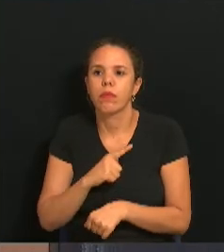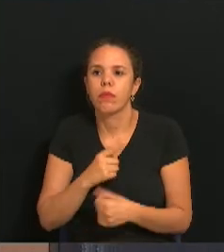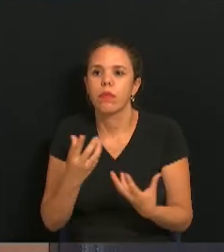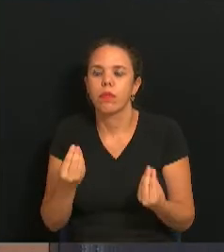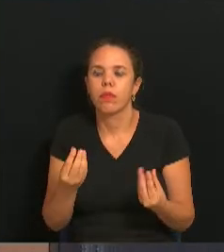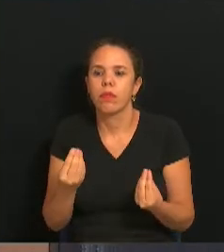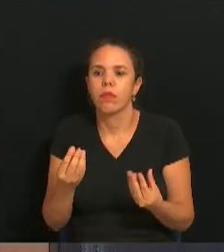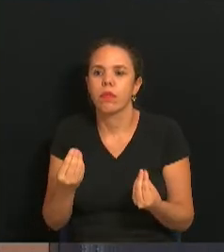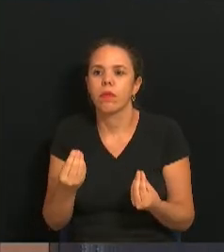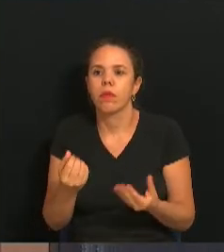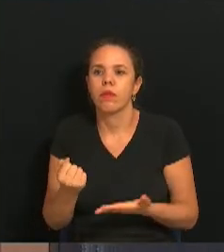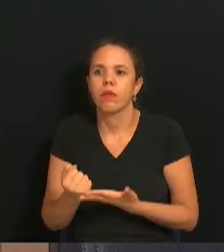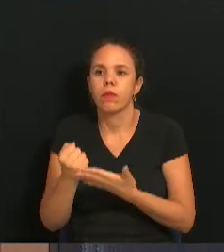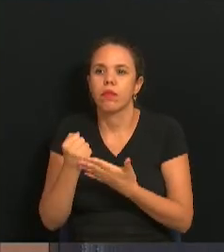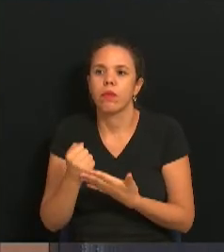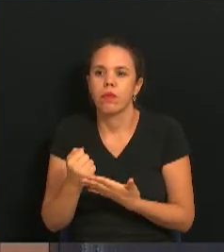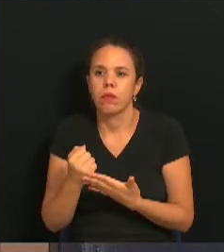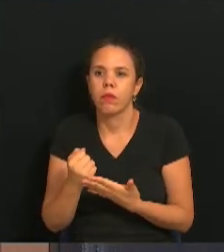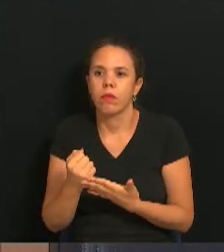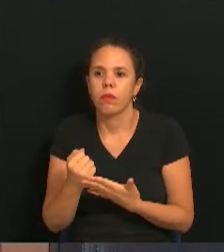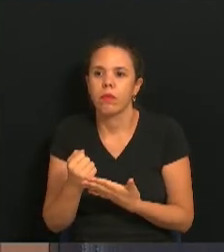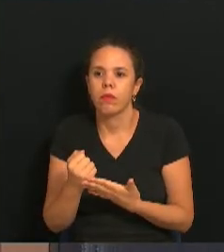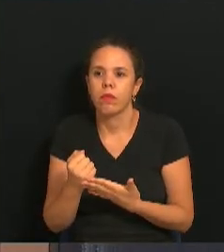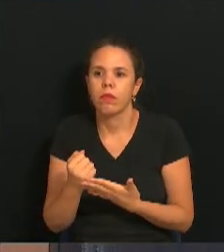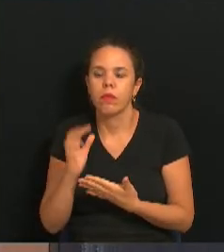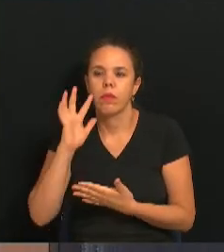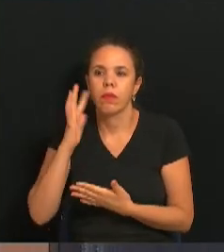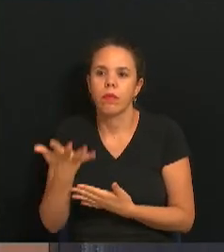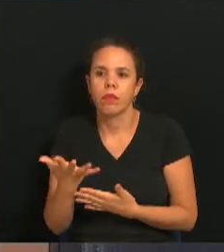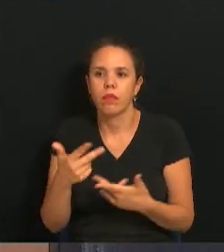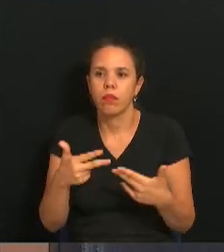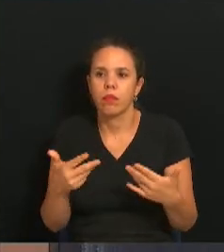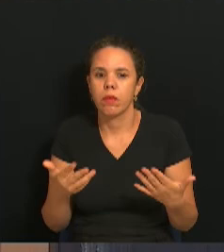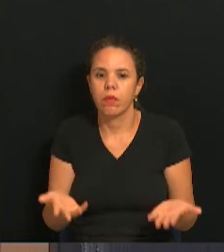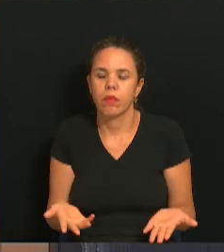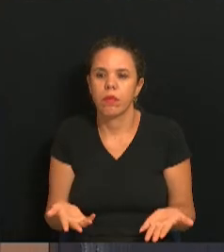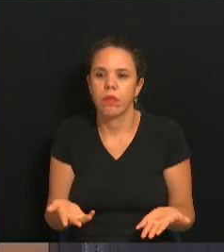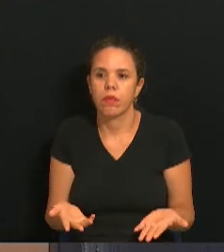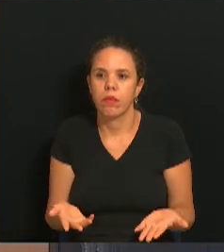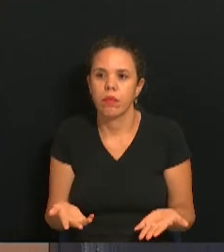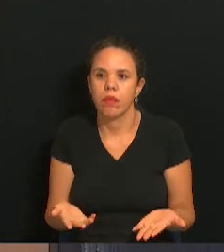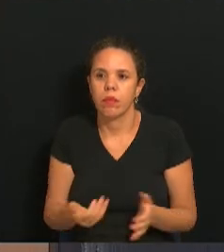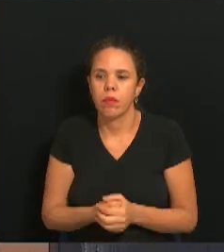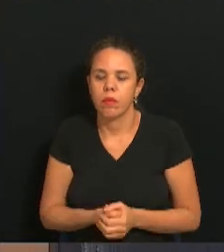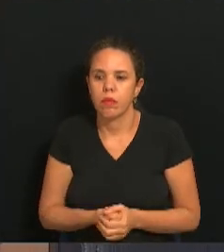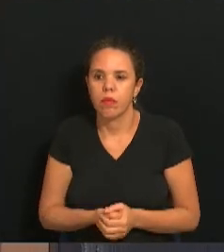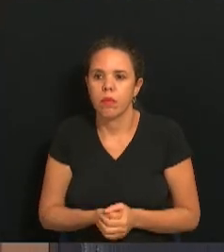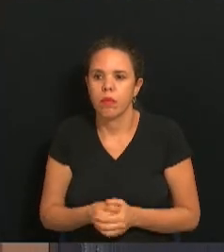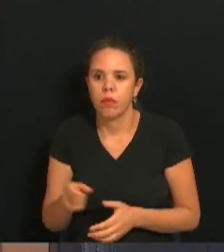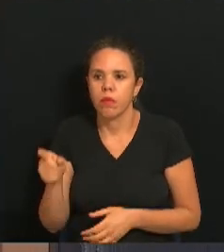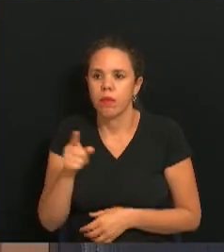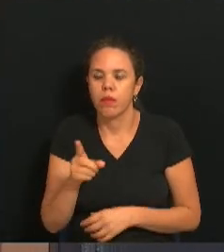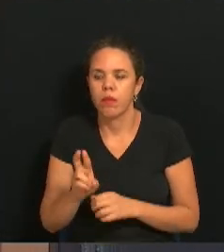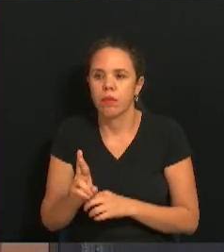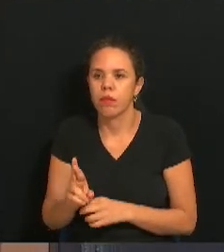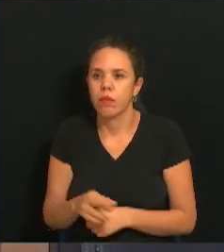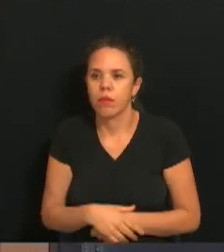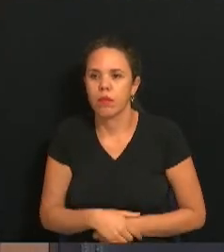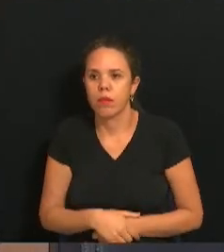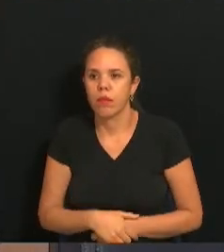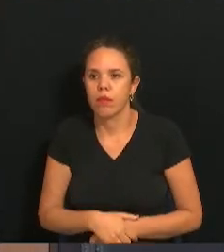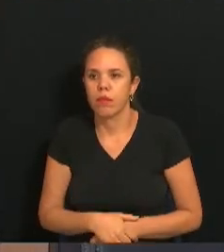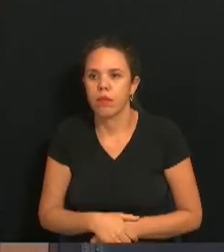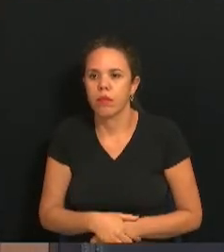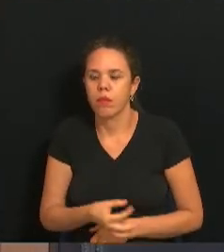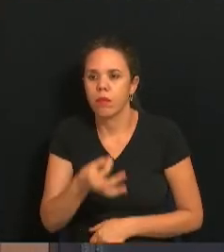a nos ajudar a resolver essa questão aí da ZAI. Então, eu quero que você, doutor, coloque